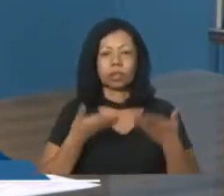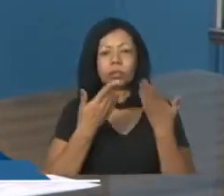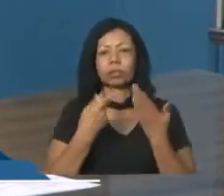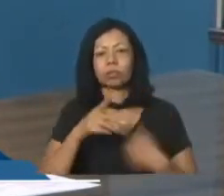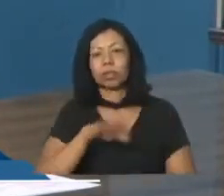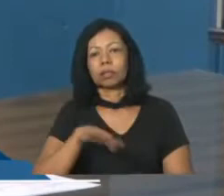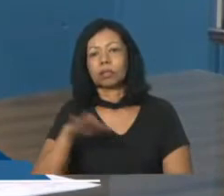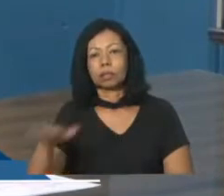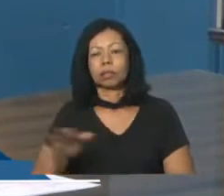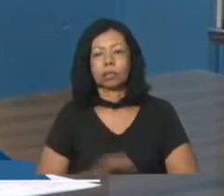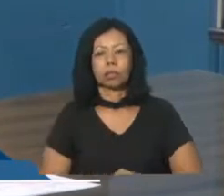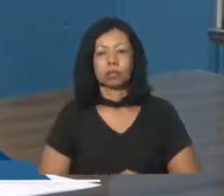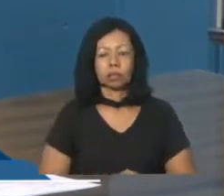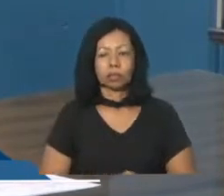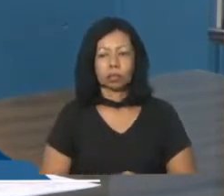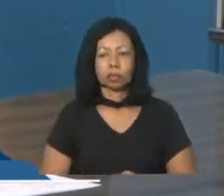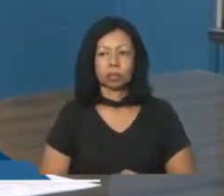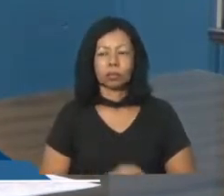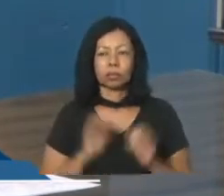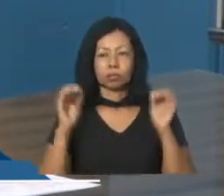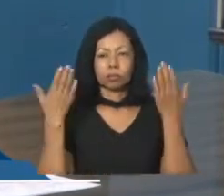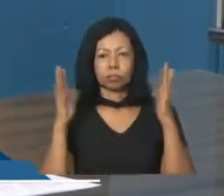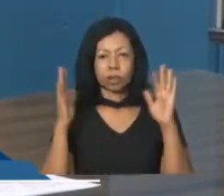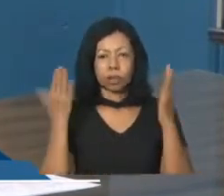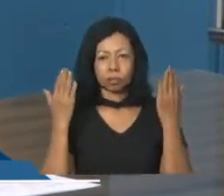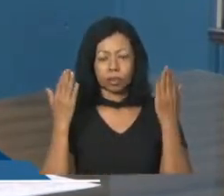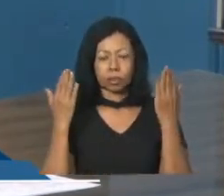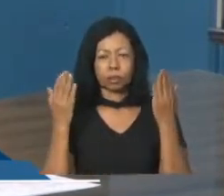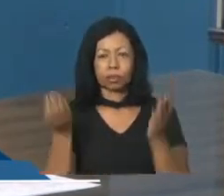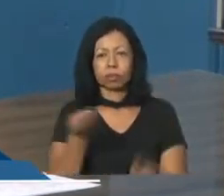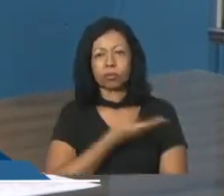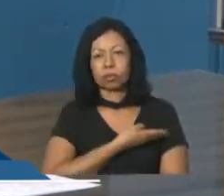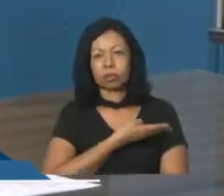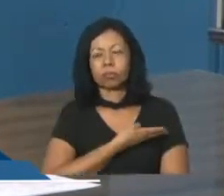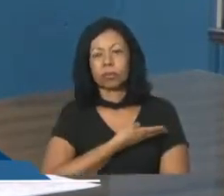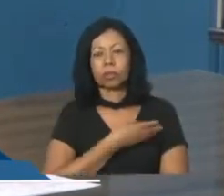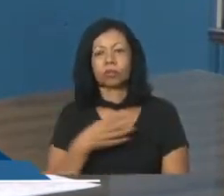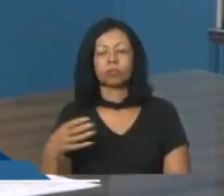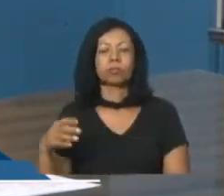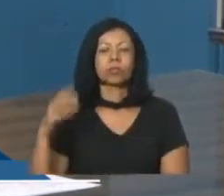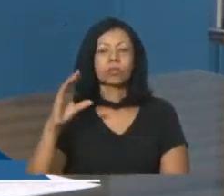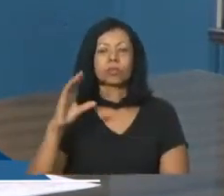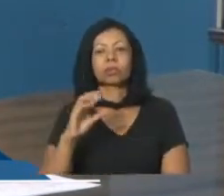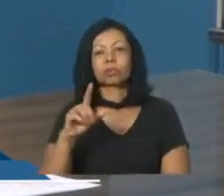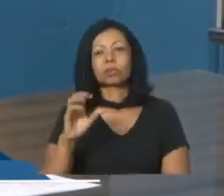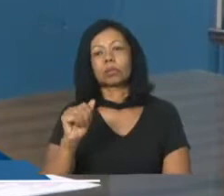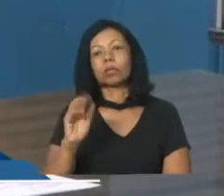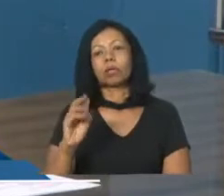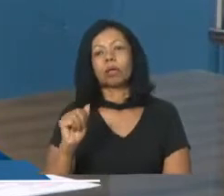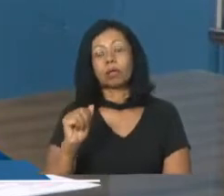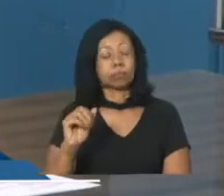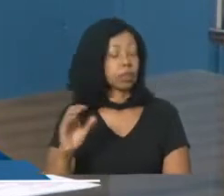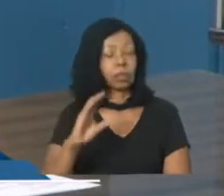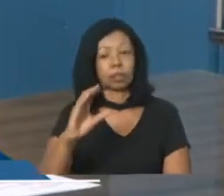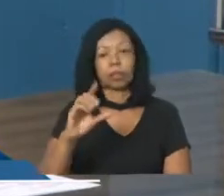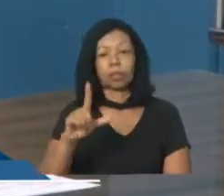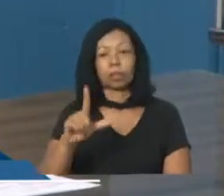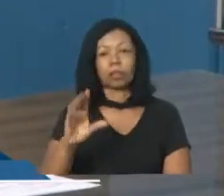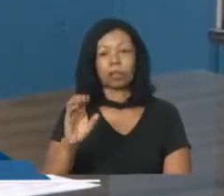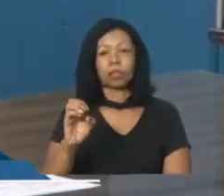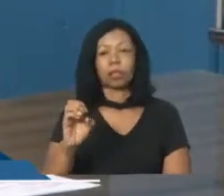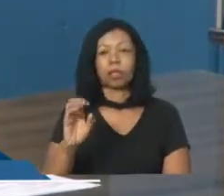essas crianças. Só isso, senhor presidente, mais uma vez parabenizo o meu companheiro de partido, Kleber, pela excelente moção e